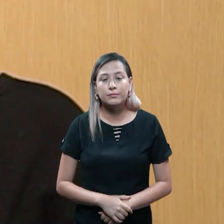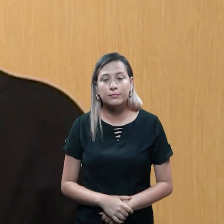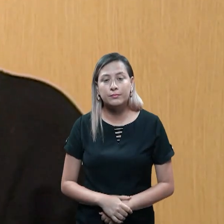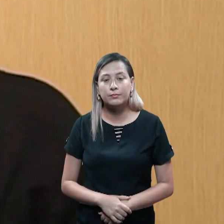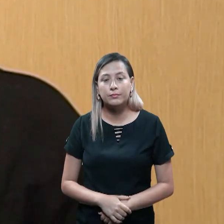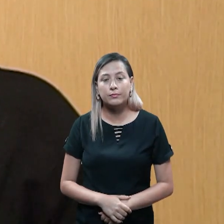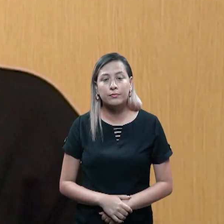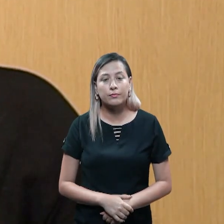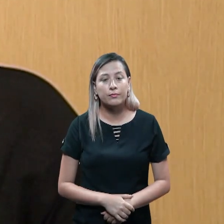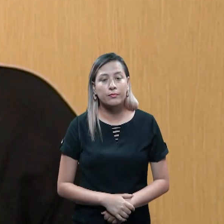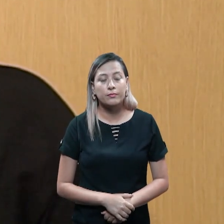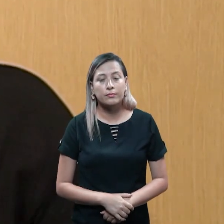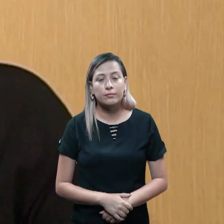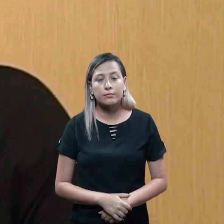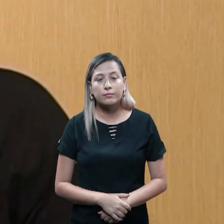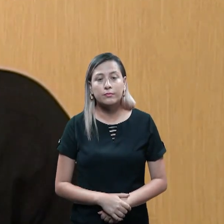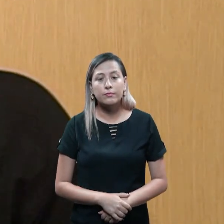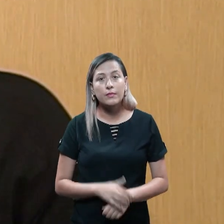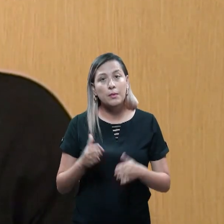vocês também